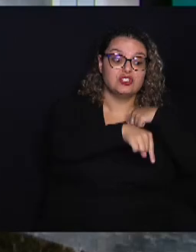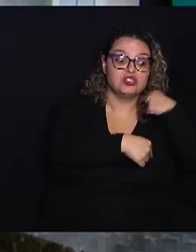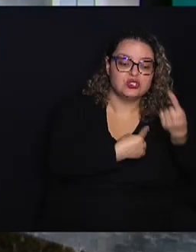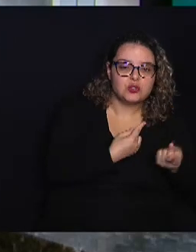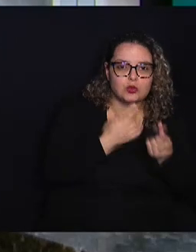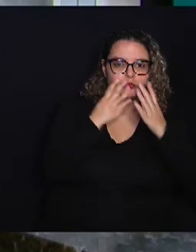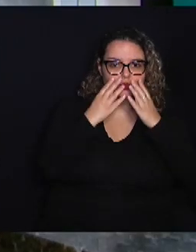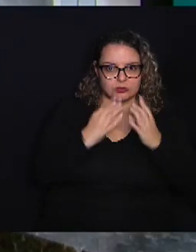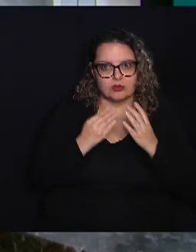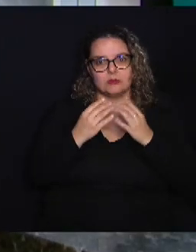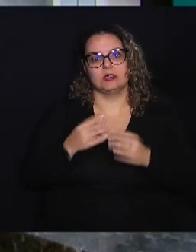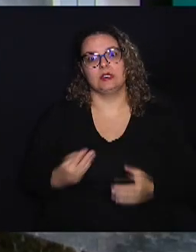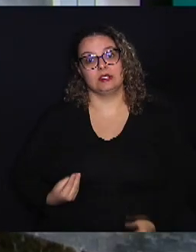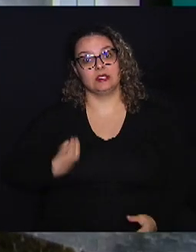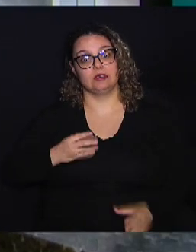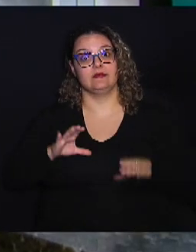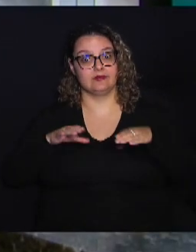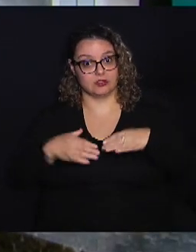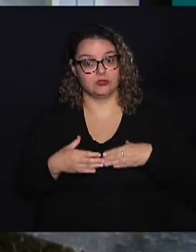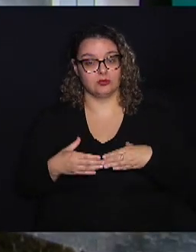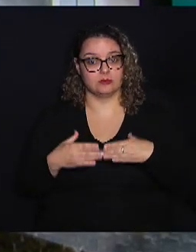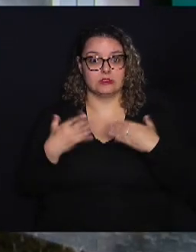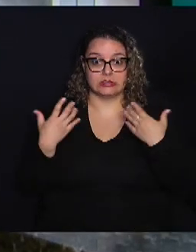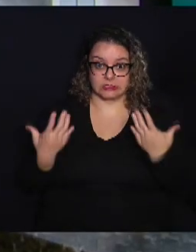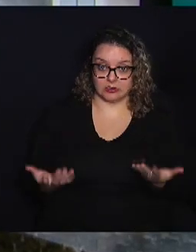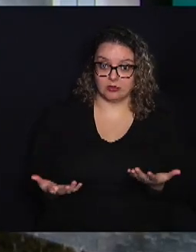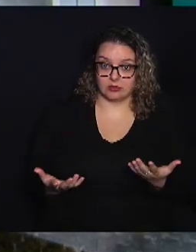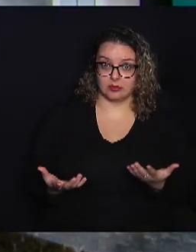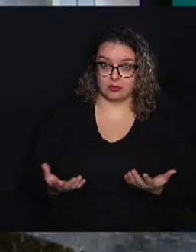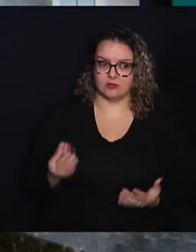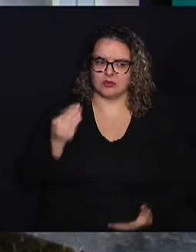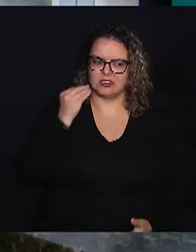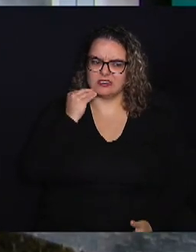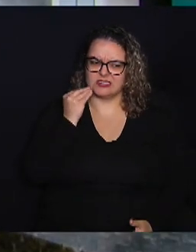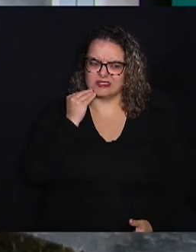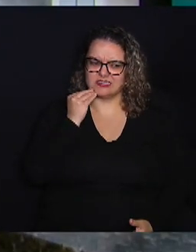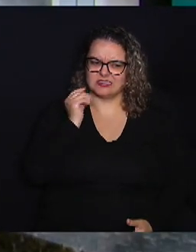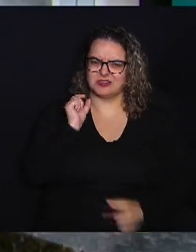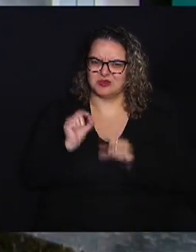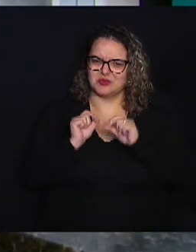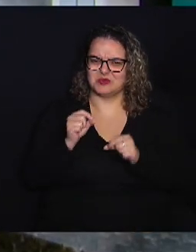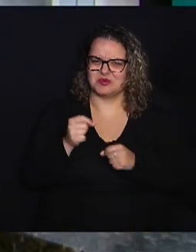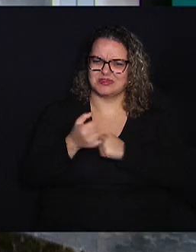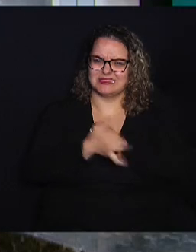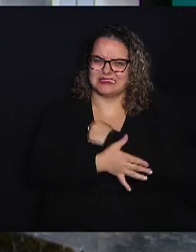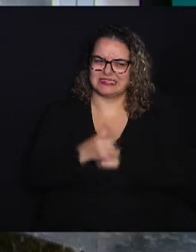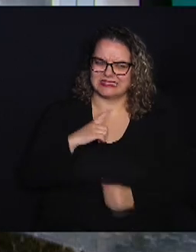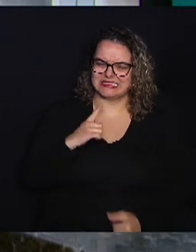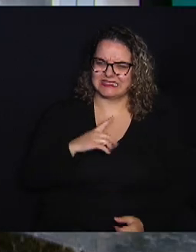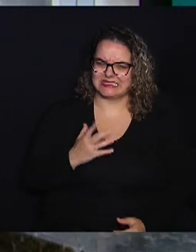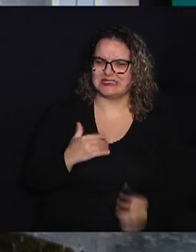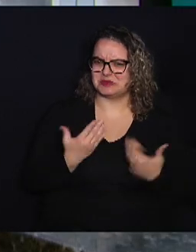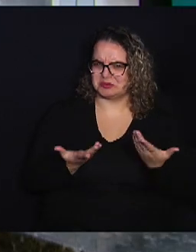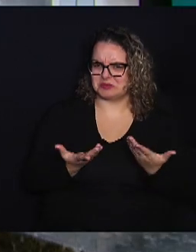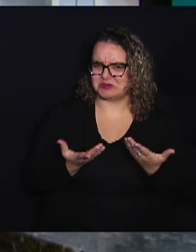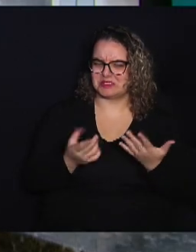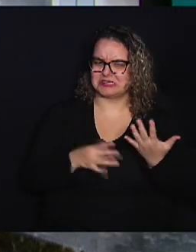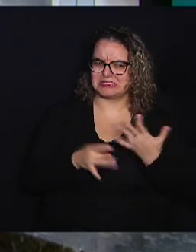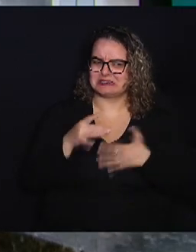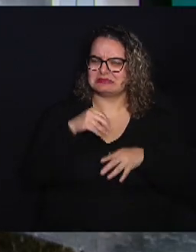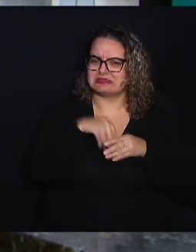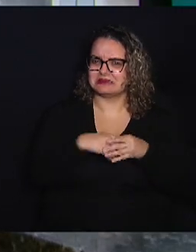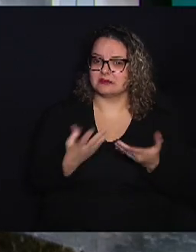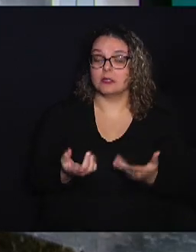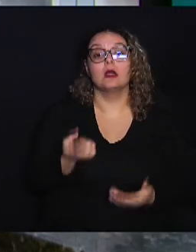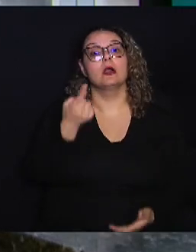que vivem ali na manada. Então, a gente foi tentar entender o que tinha nessas fezes. Qual o conteúdo dessas fezes. E aí a